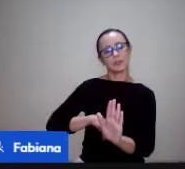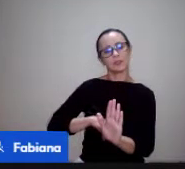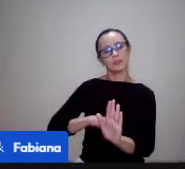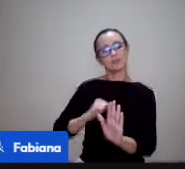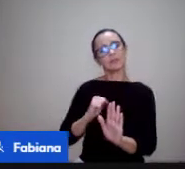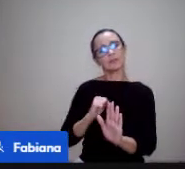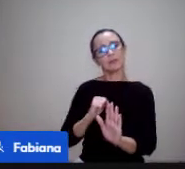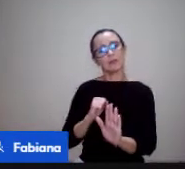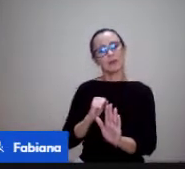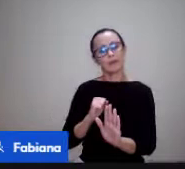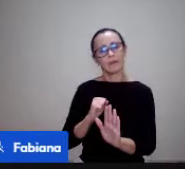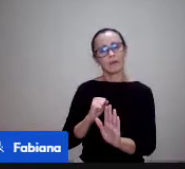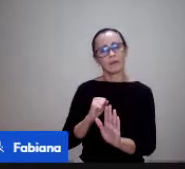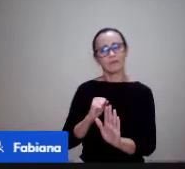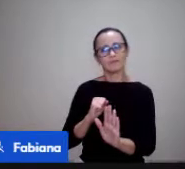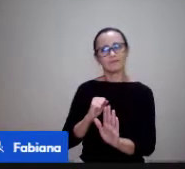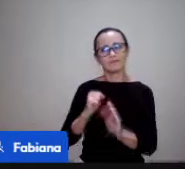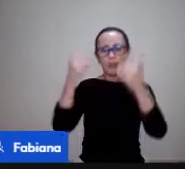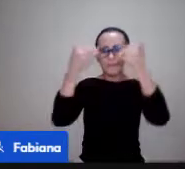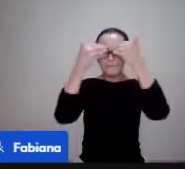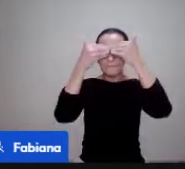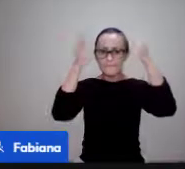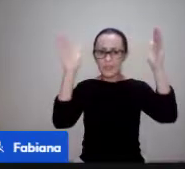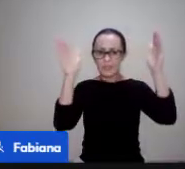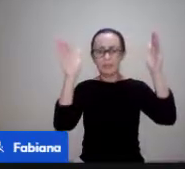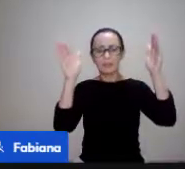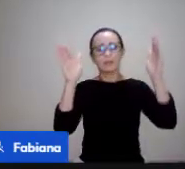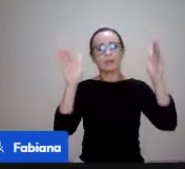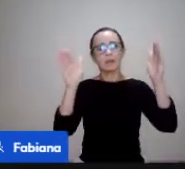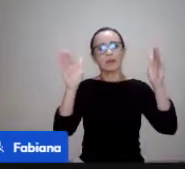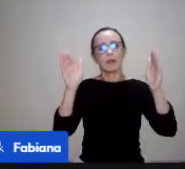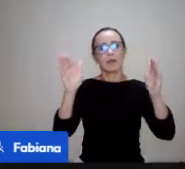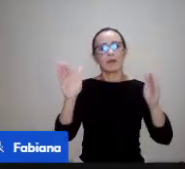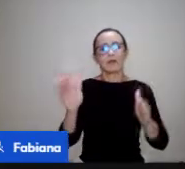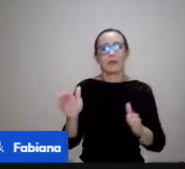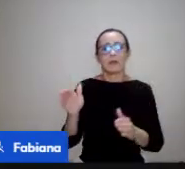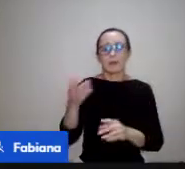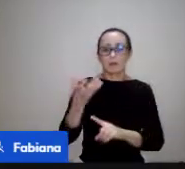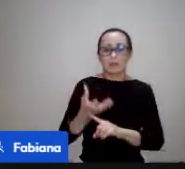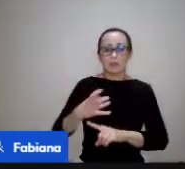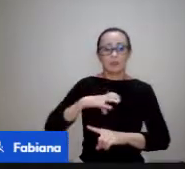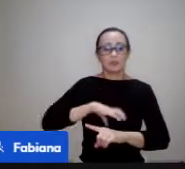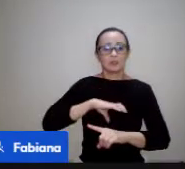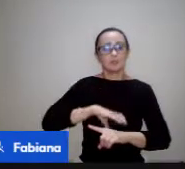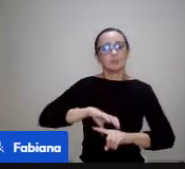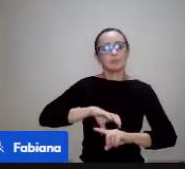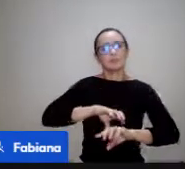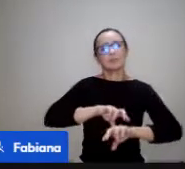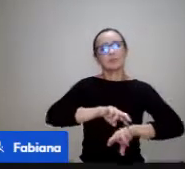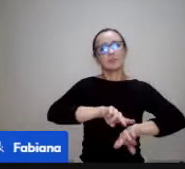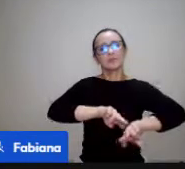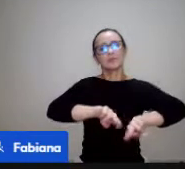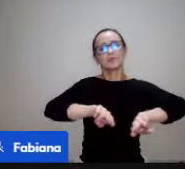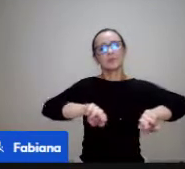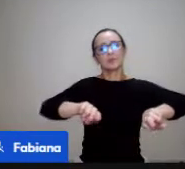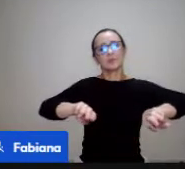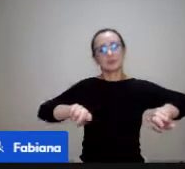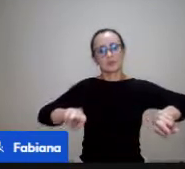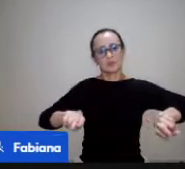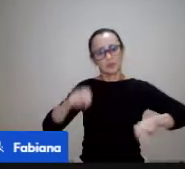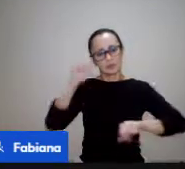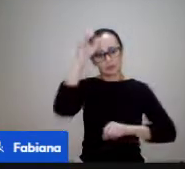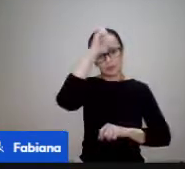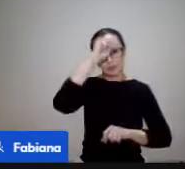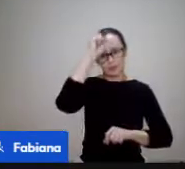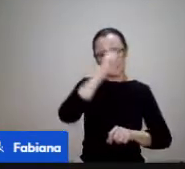o conhecimento em relação ao componente de língua portuguesa está em todos os outros saberes. Da mesma maneira,